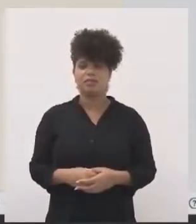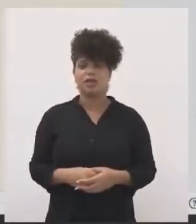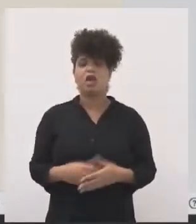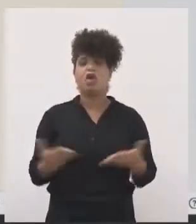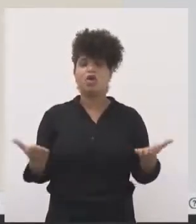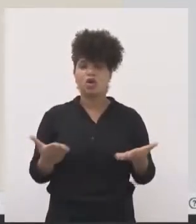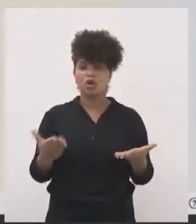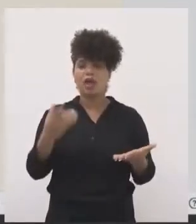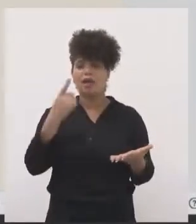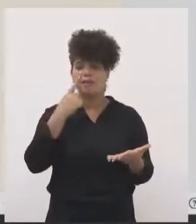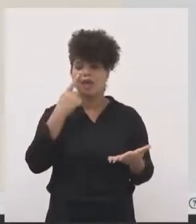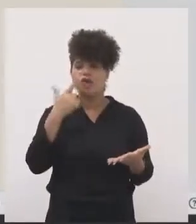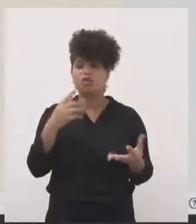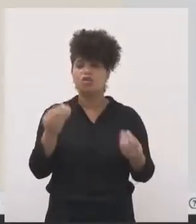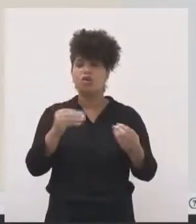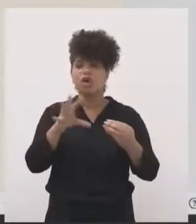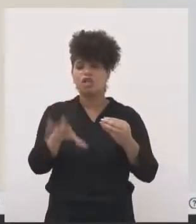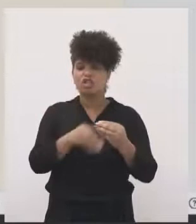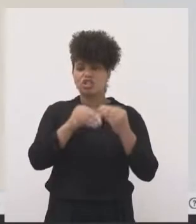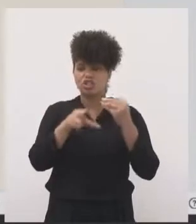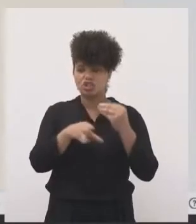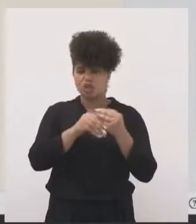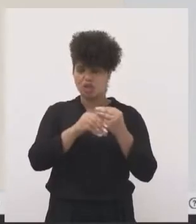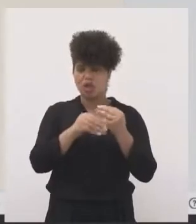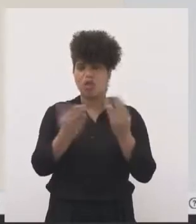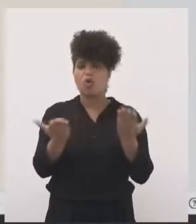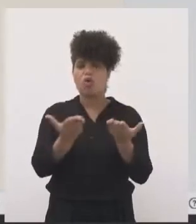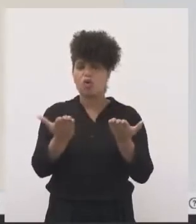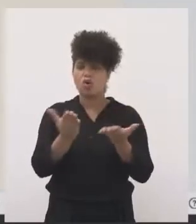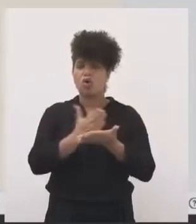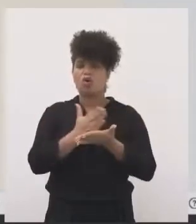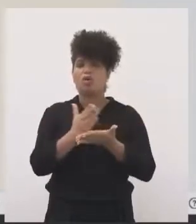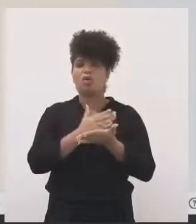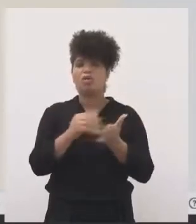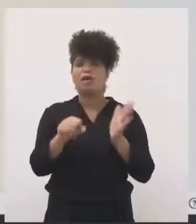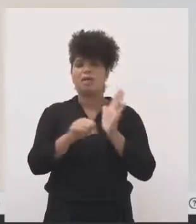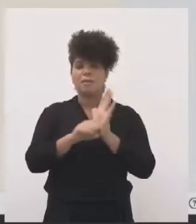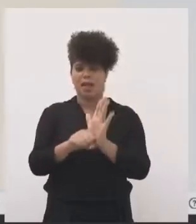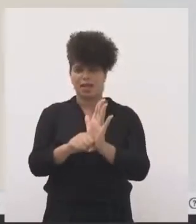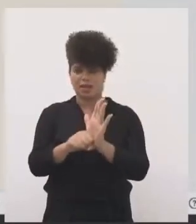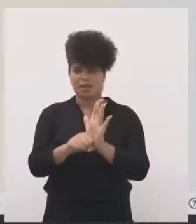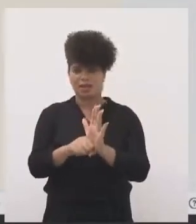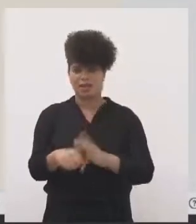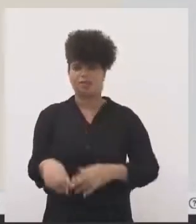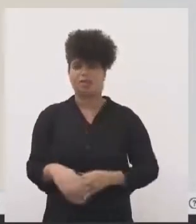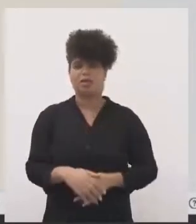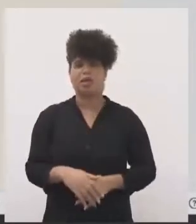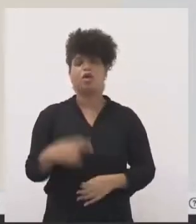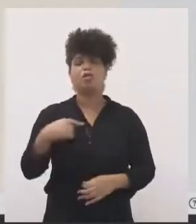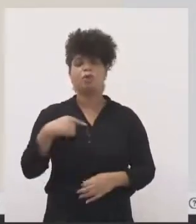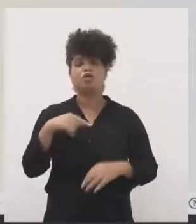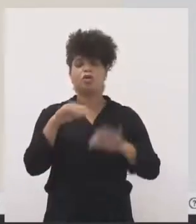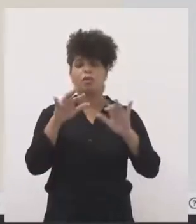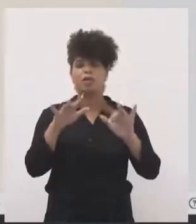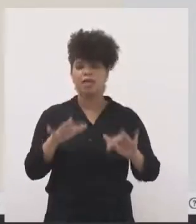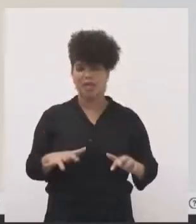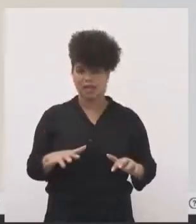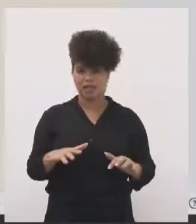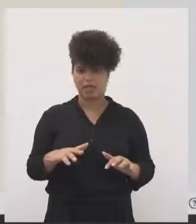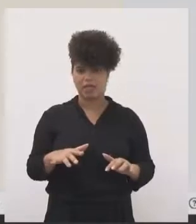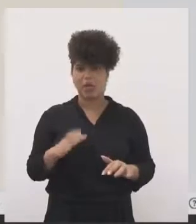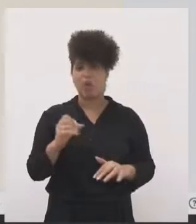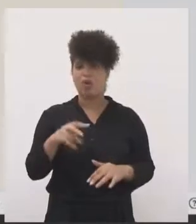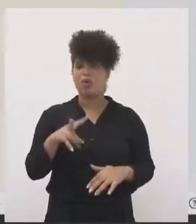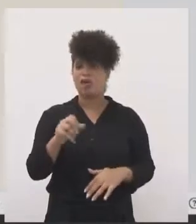Eu consigo, sim, adicionar alguns símbolos mais do que os que eu tenho no meu teclado, tá? O Canva ainda não tem